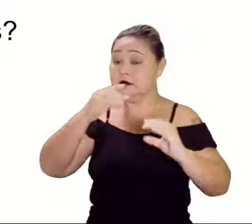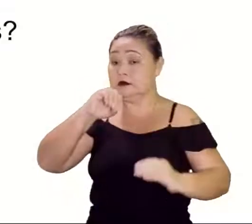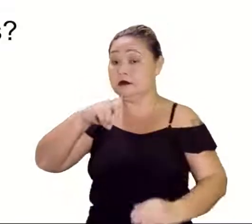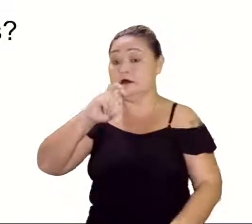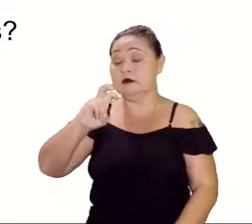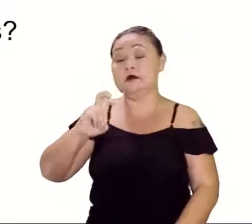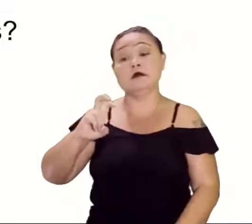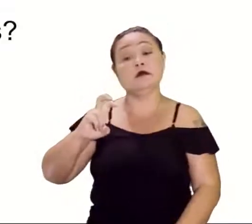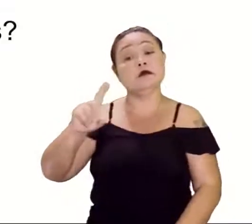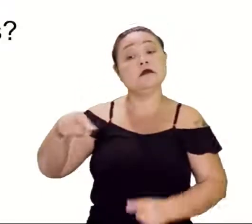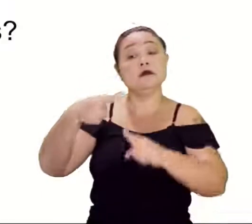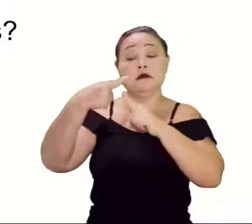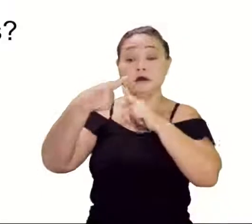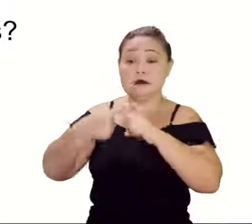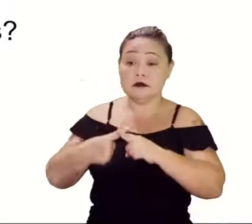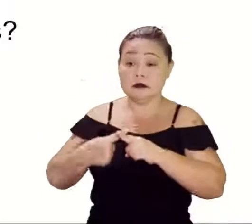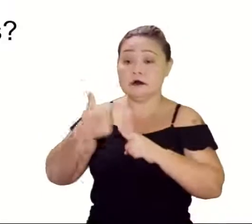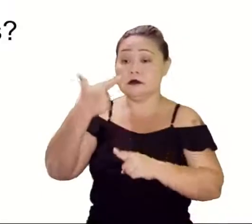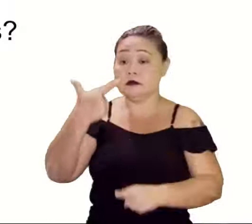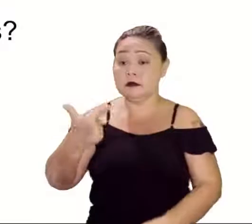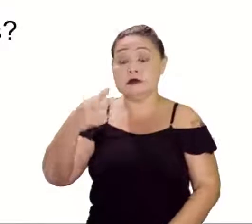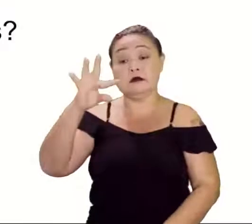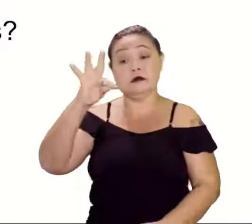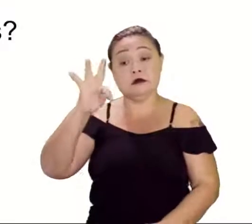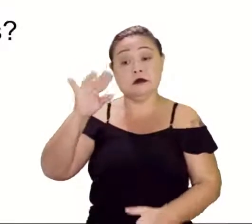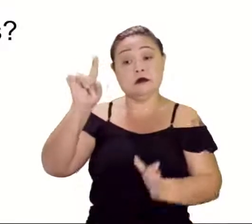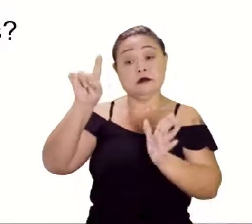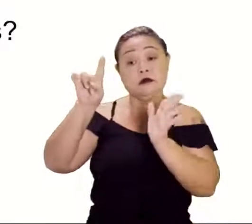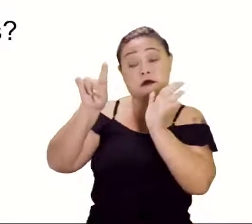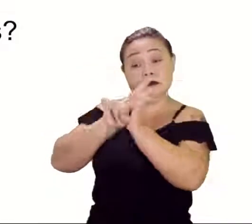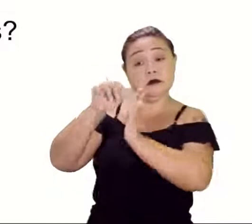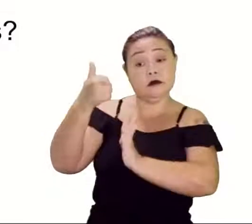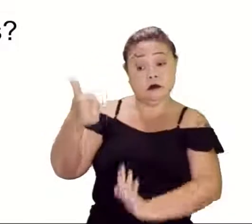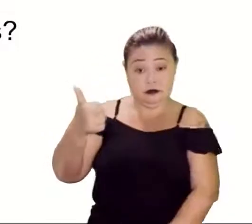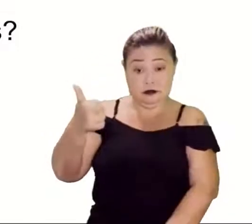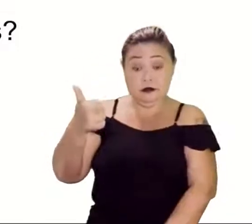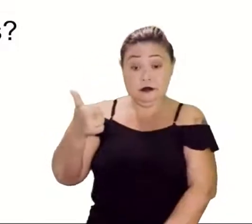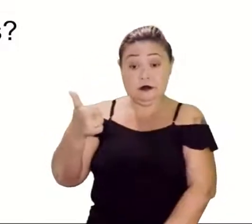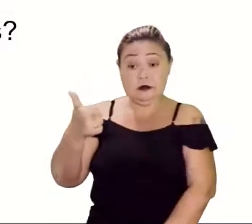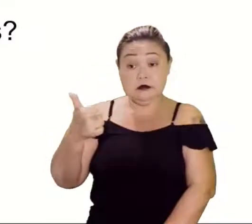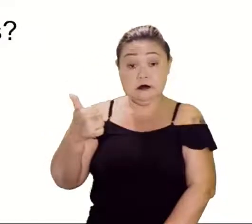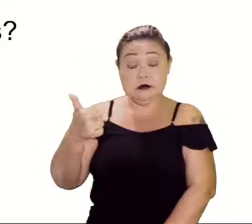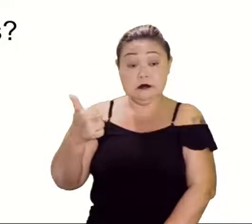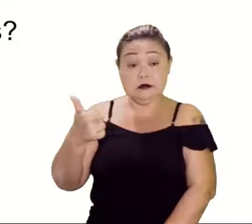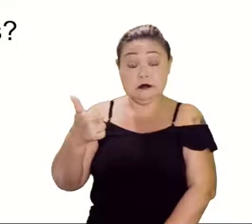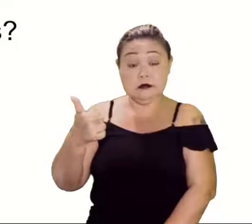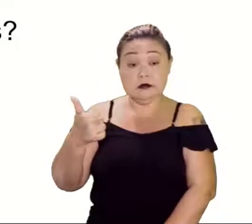a 0,5 vezes 2 elevado a t menos 1.